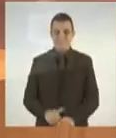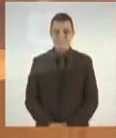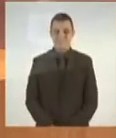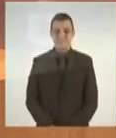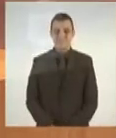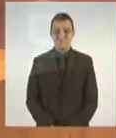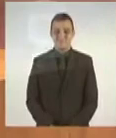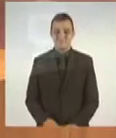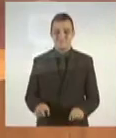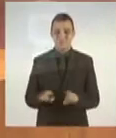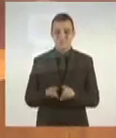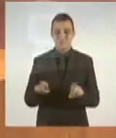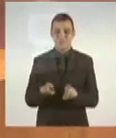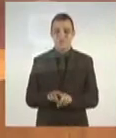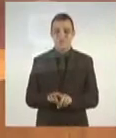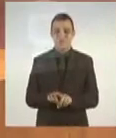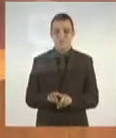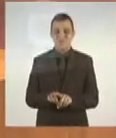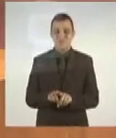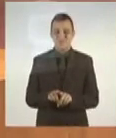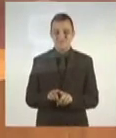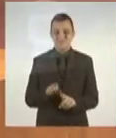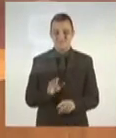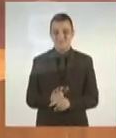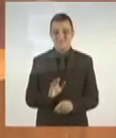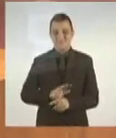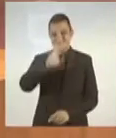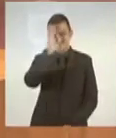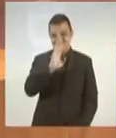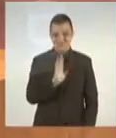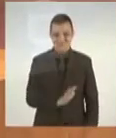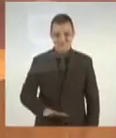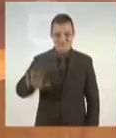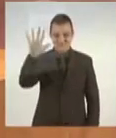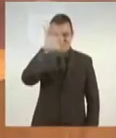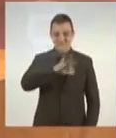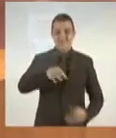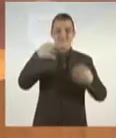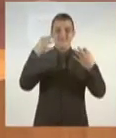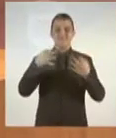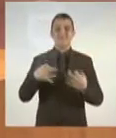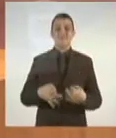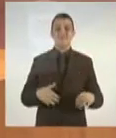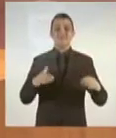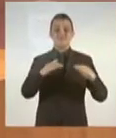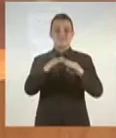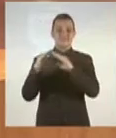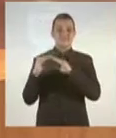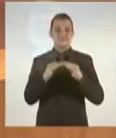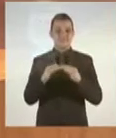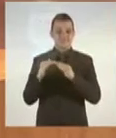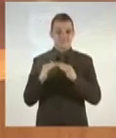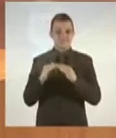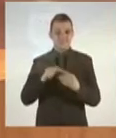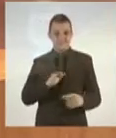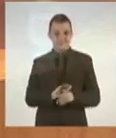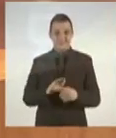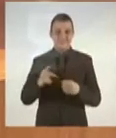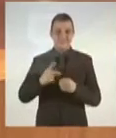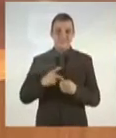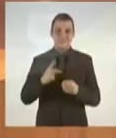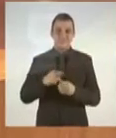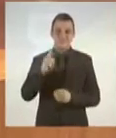É defender uma nação mais justa e igualitária. Defender a Petrobras é defender um projeto